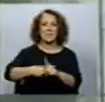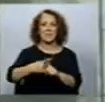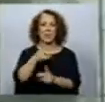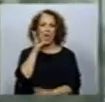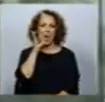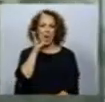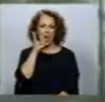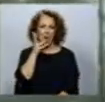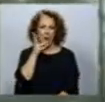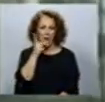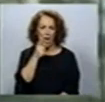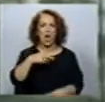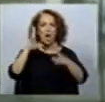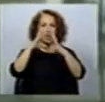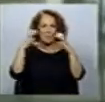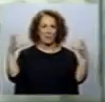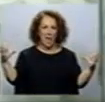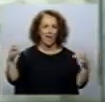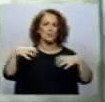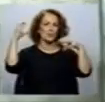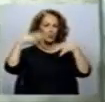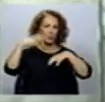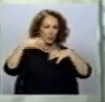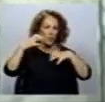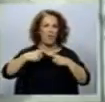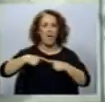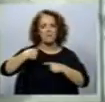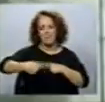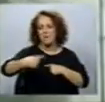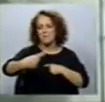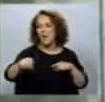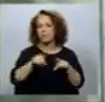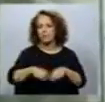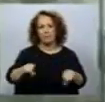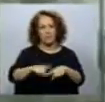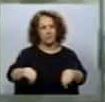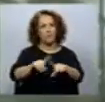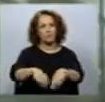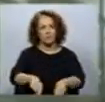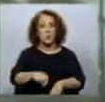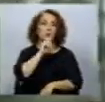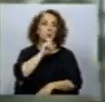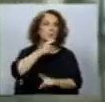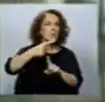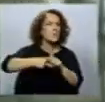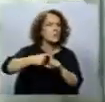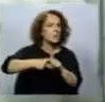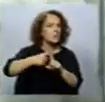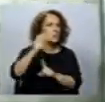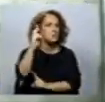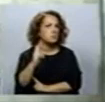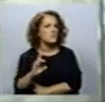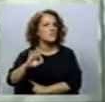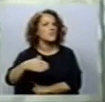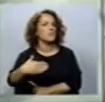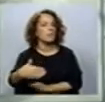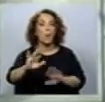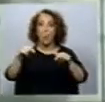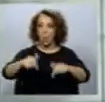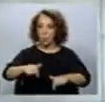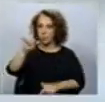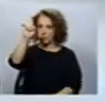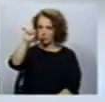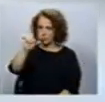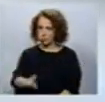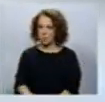muito nublado e com chuva, e assim vai continuar ao longo dos próximos dias, talvez com uma descida de temperatura depois para o fim de semana. Mas vamos ver então o dia de hoje,